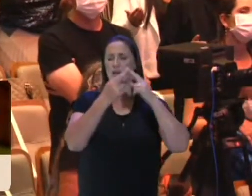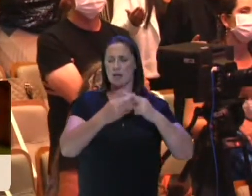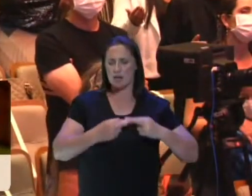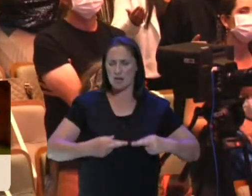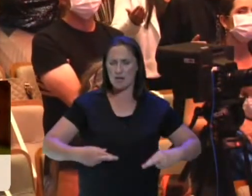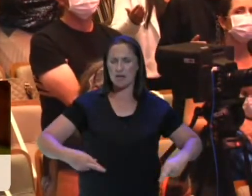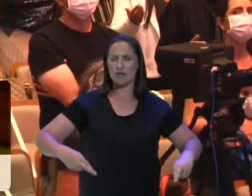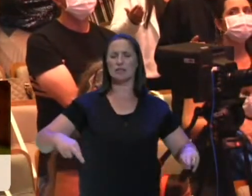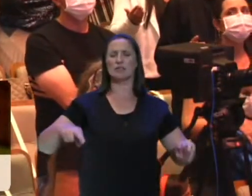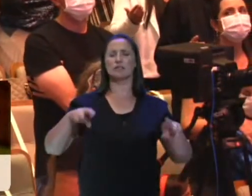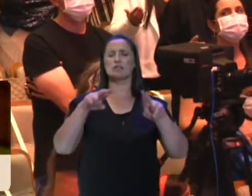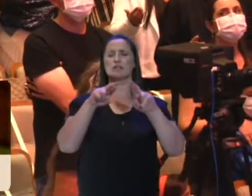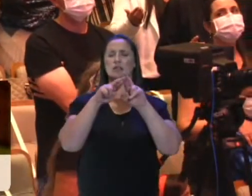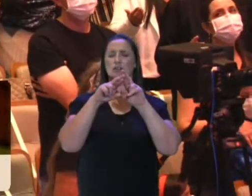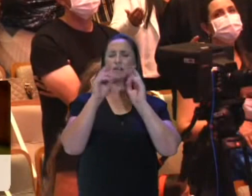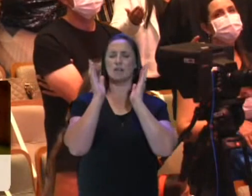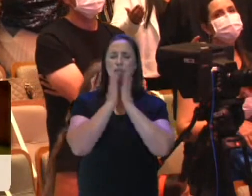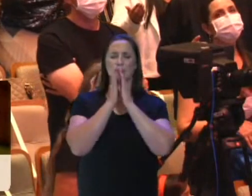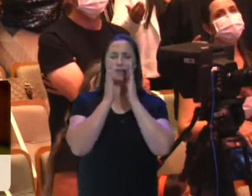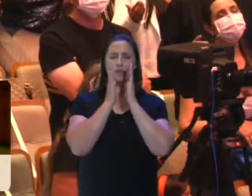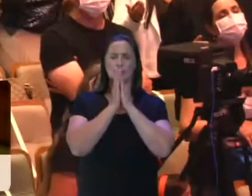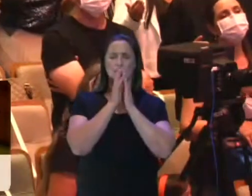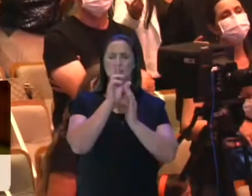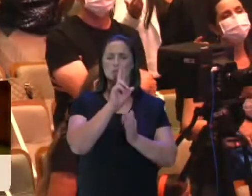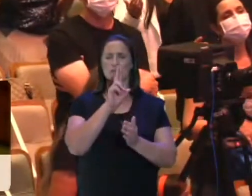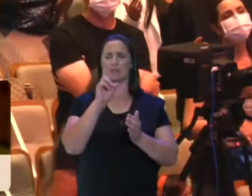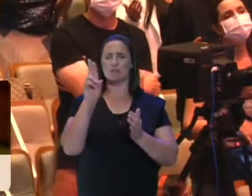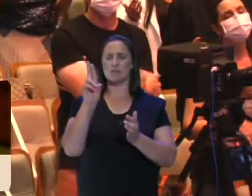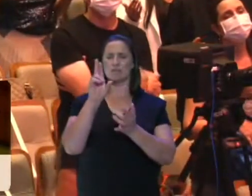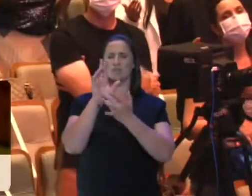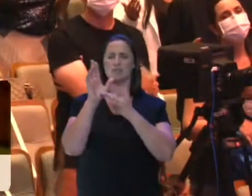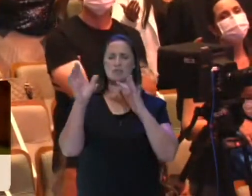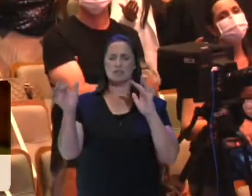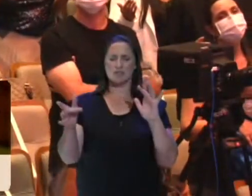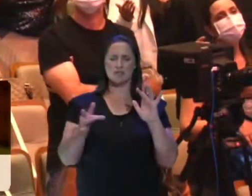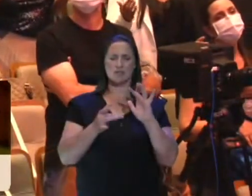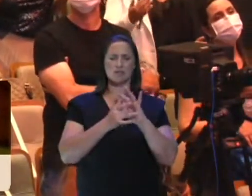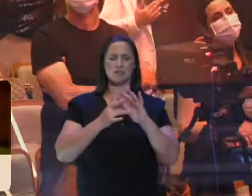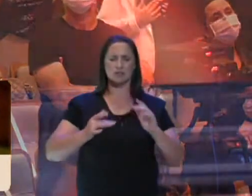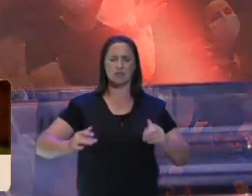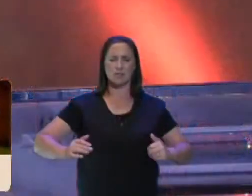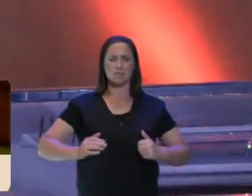Restaura-nos, Senhor, é aquilo que oramos em nome de Jesus. Amém e amém.